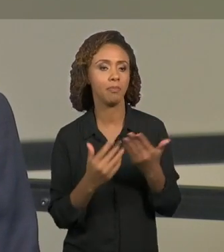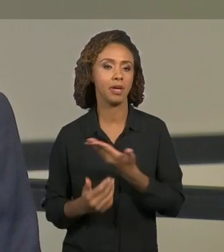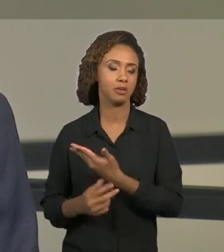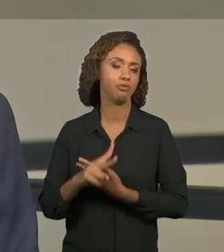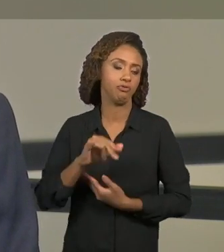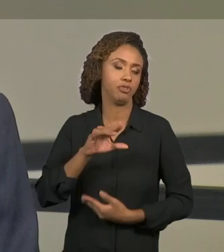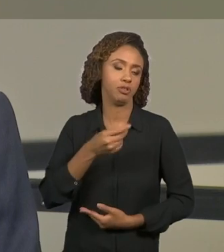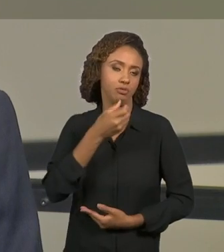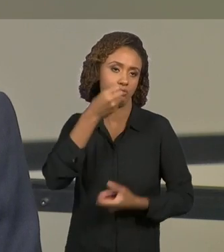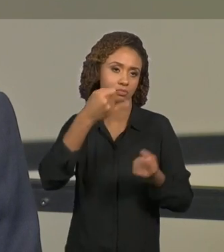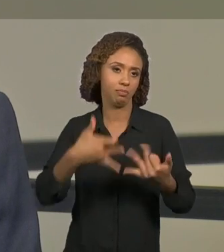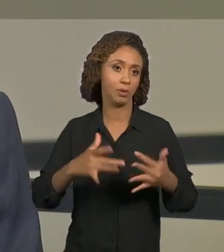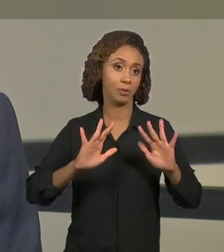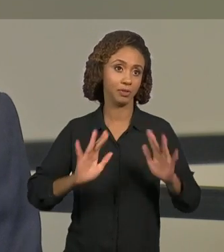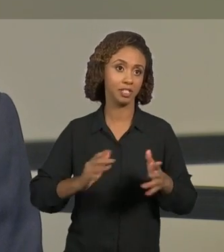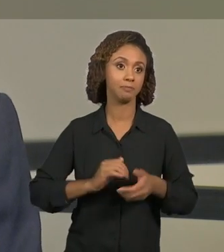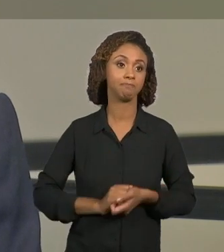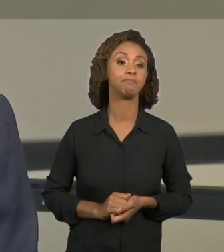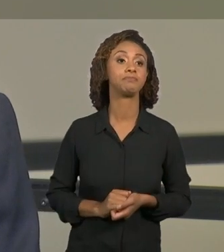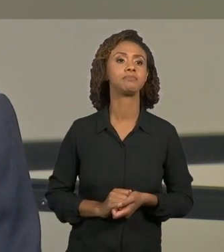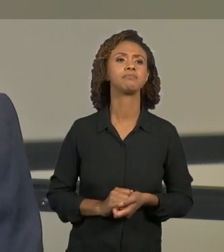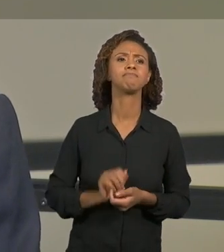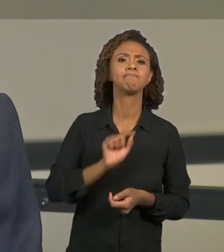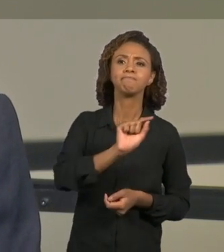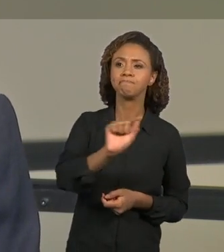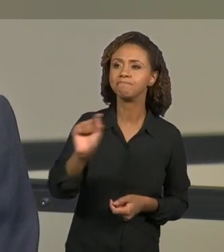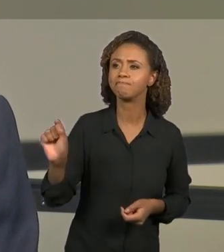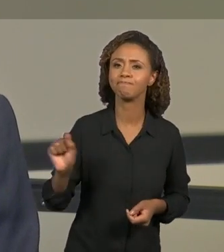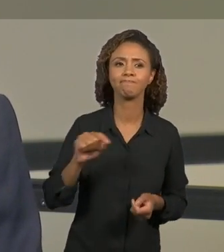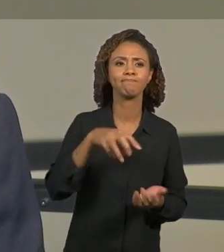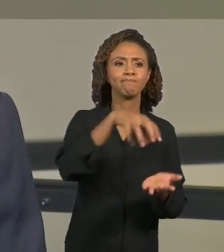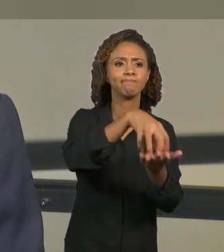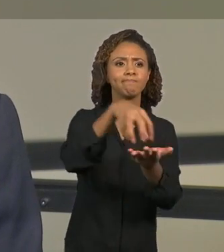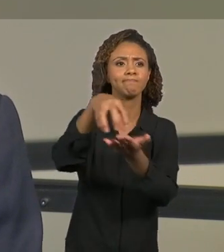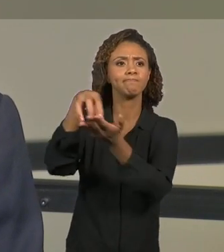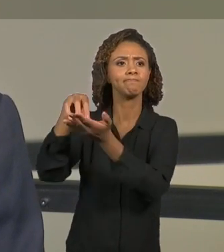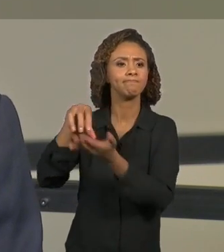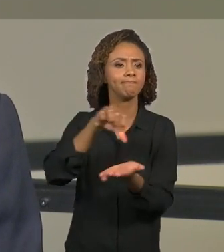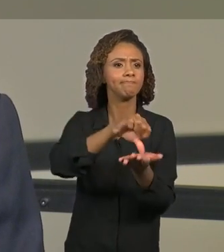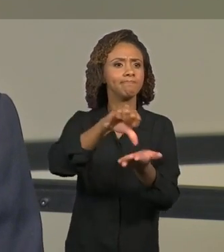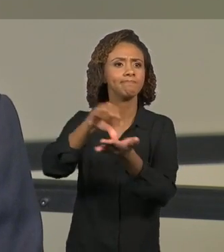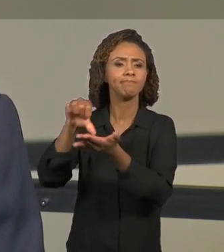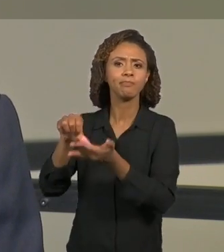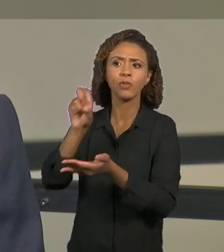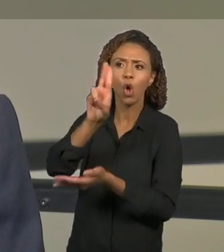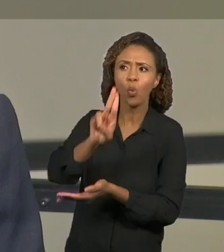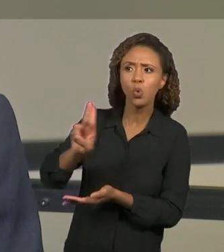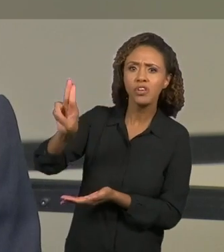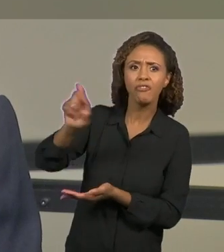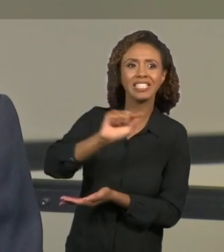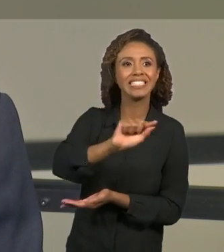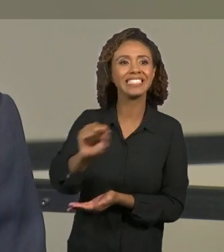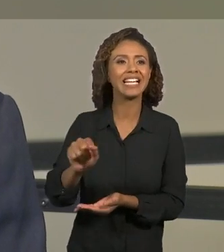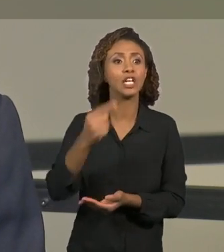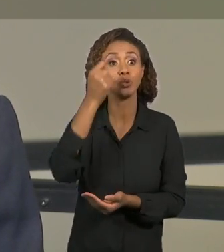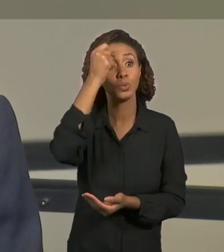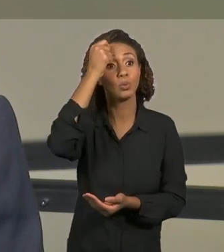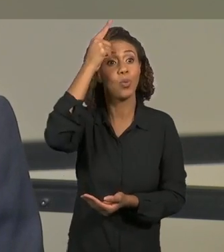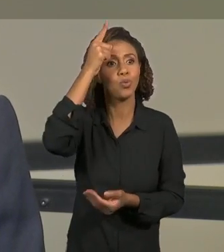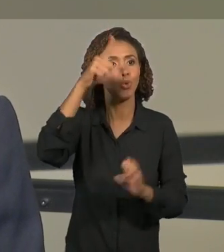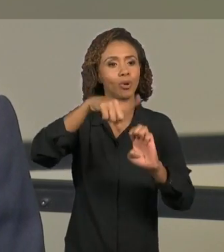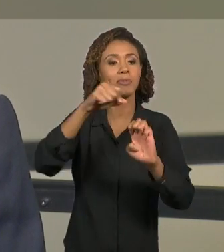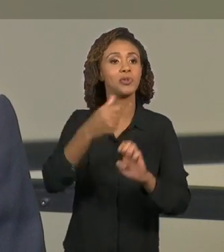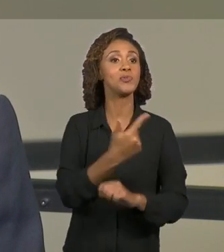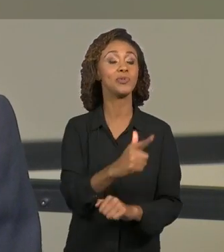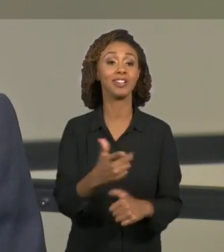aqui que nas universidades você às vezes não têm muitas essa cultura né empreendedora né não nessa um tempo